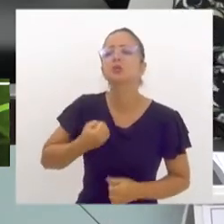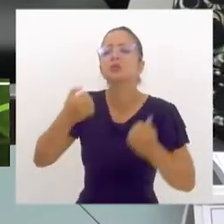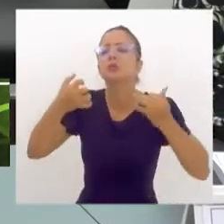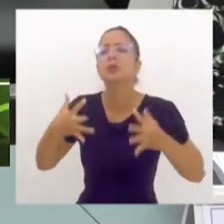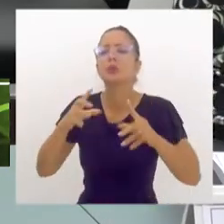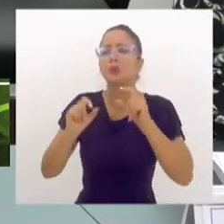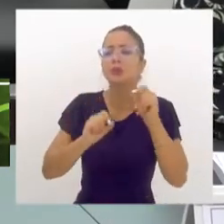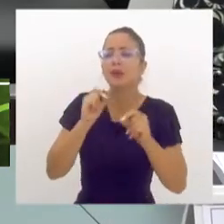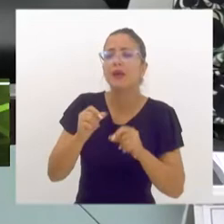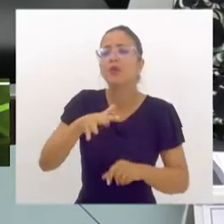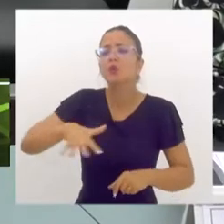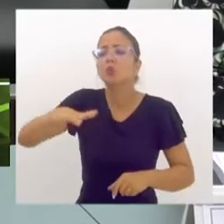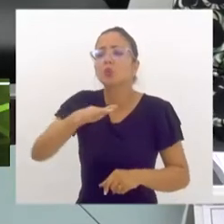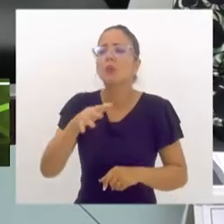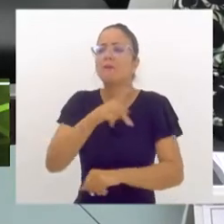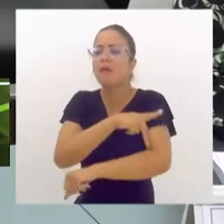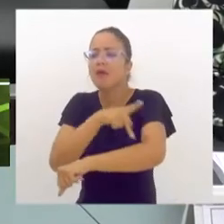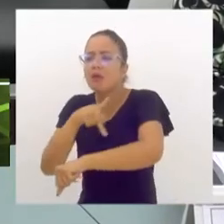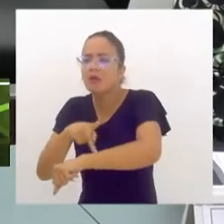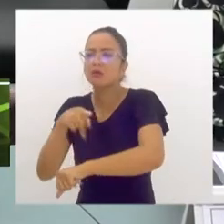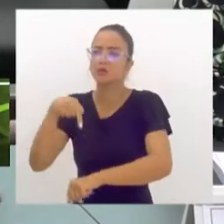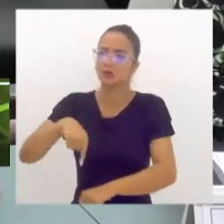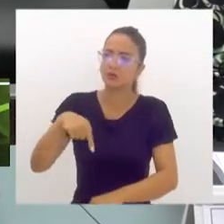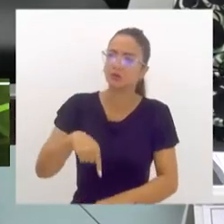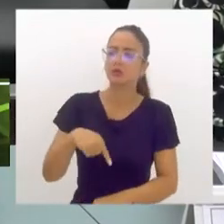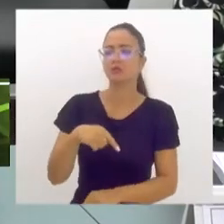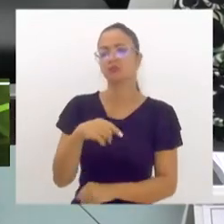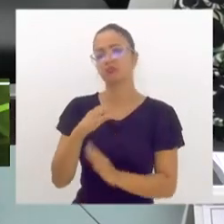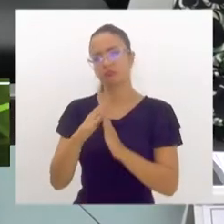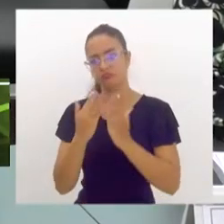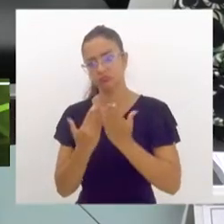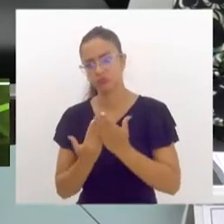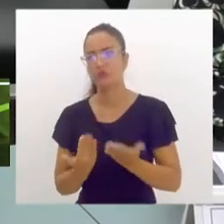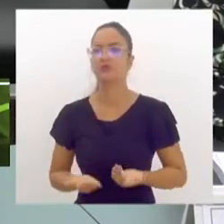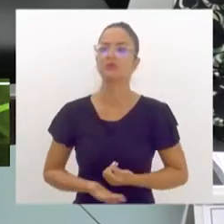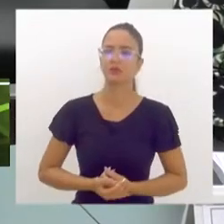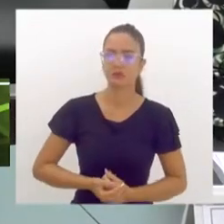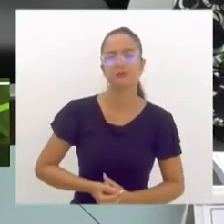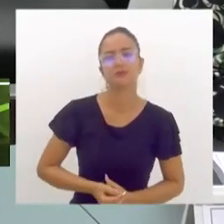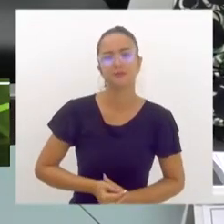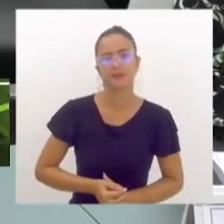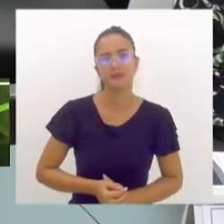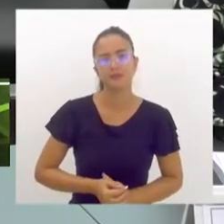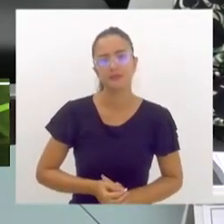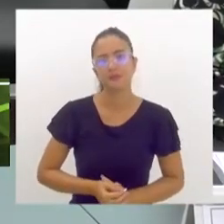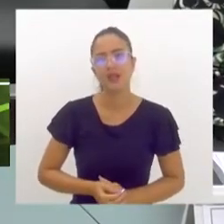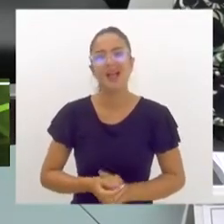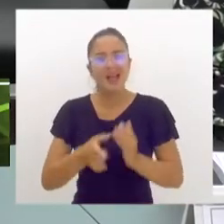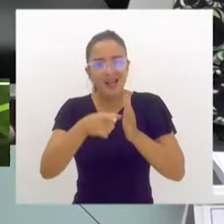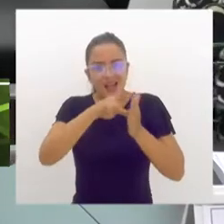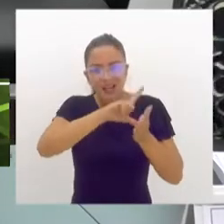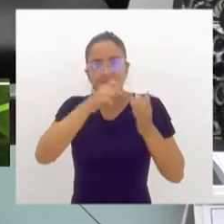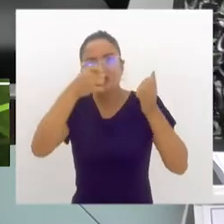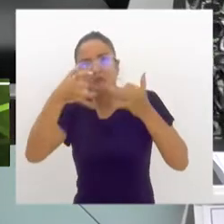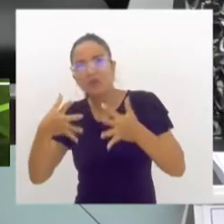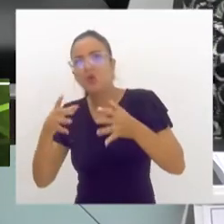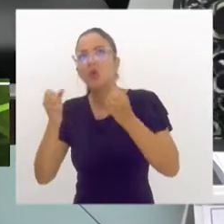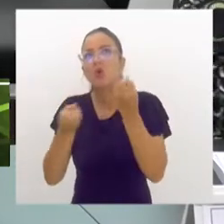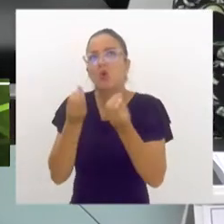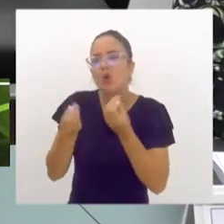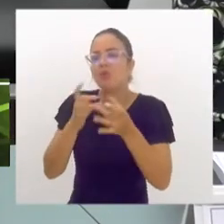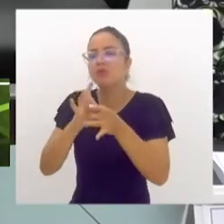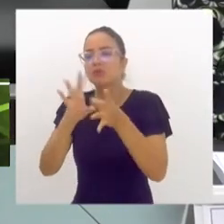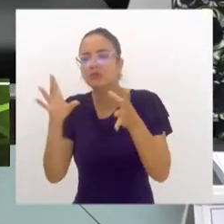aspecto pedagógico, mais do fazer da escola. Enquanto as normas anteriores tratavam muito de como se autorizar uma